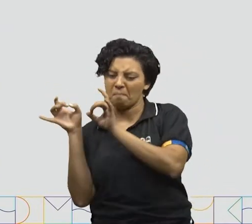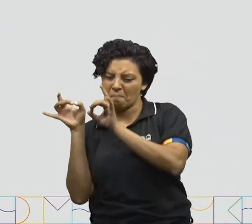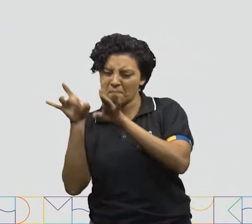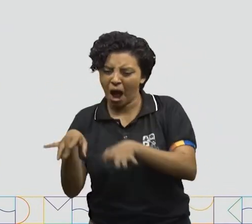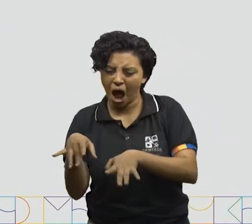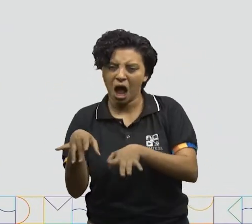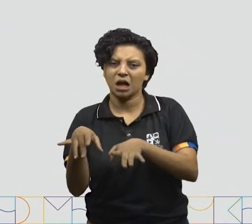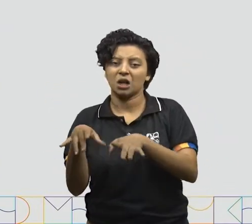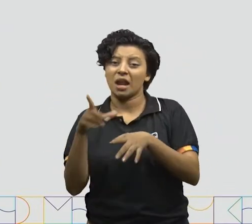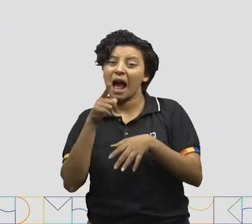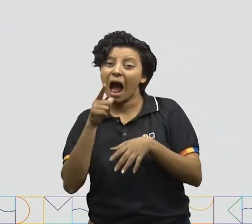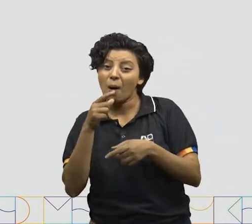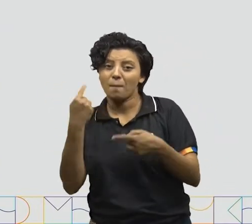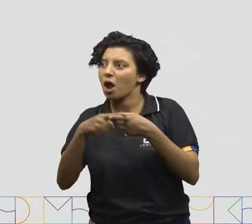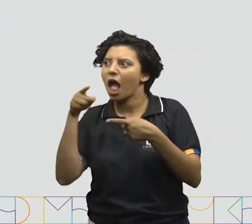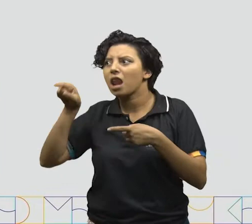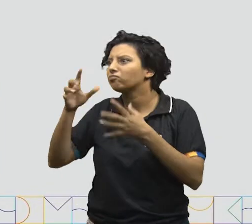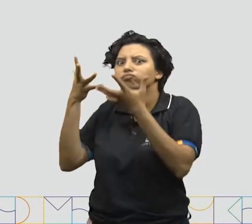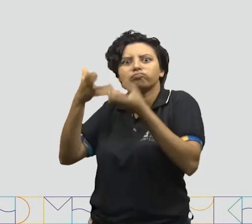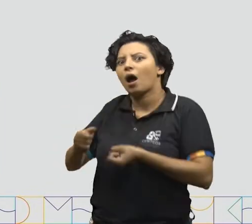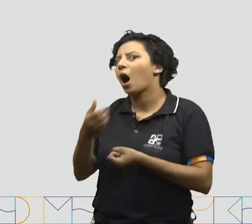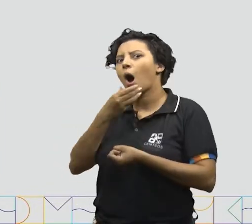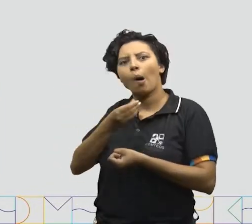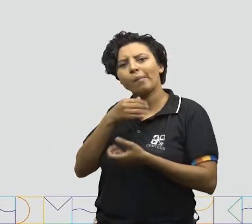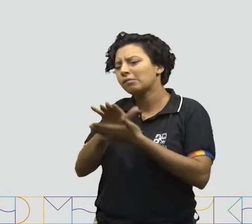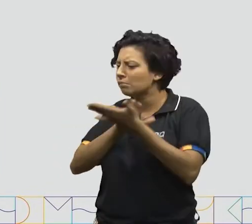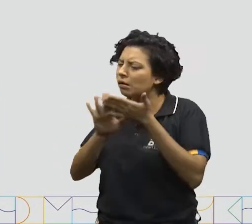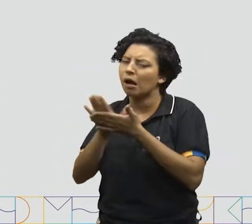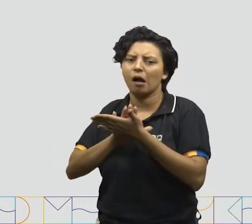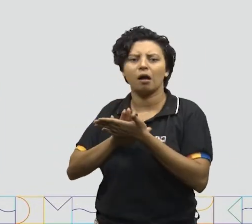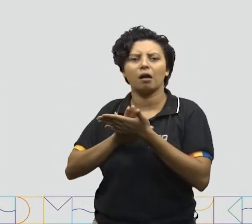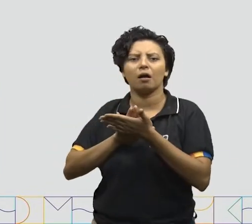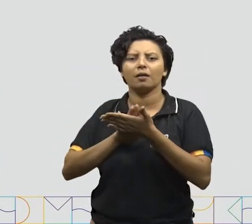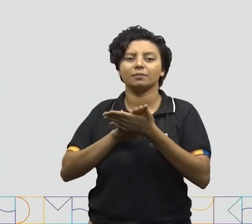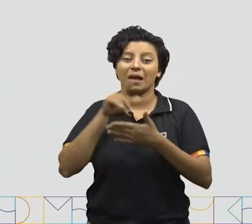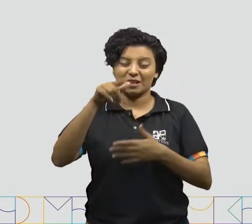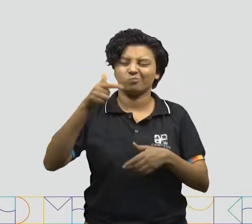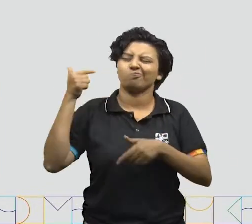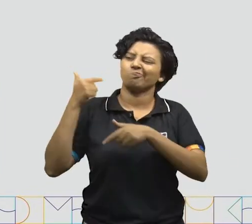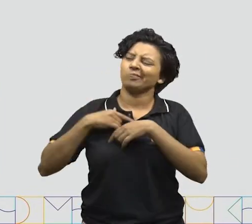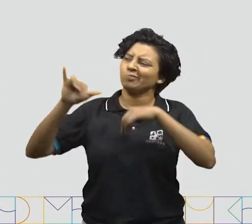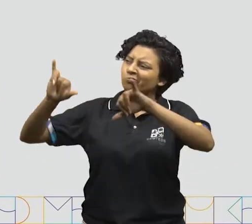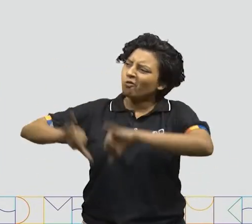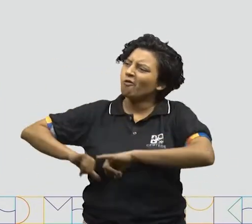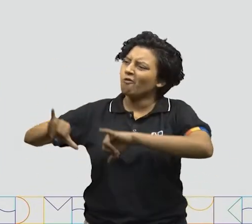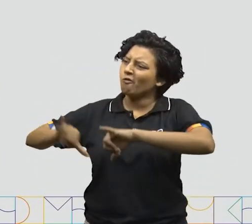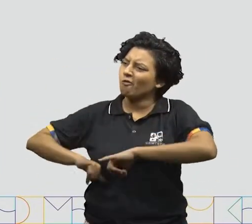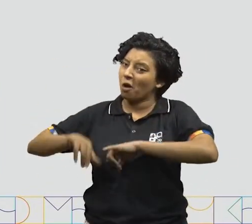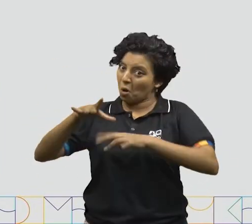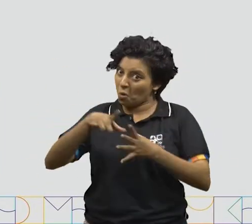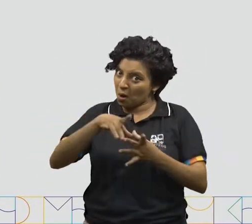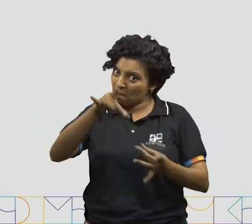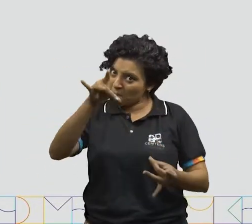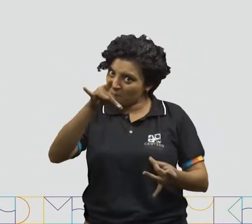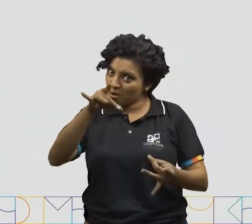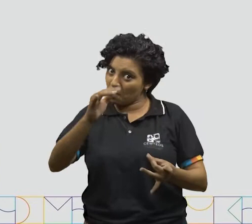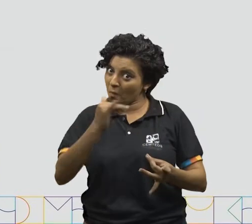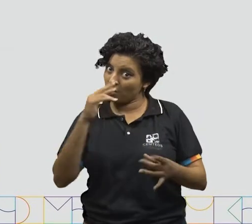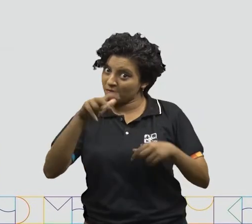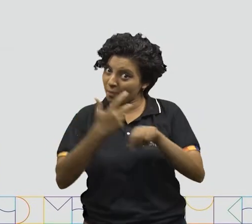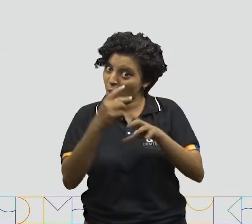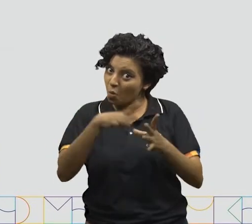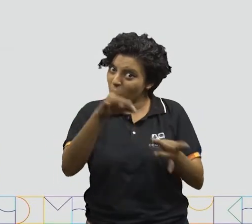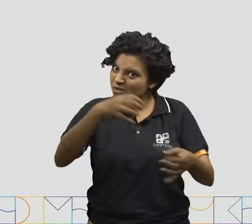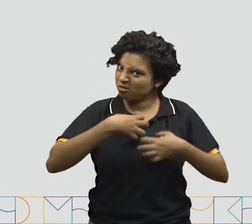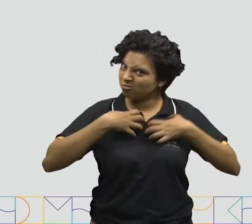aceitar nenhum pretendente. Devido ao sofrimento, seu espírito passou a ser rancoroso. E quando os pescadores